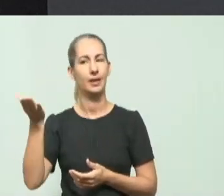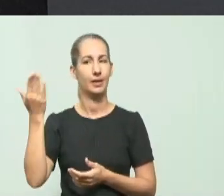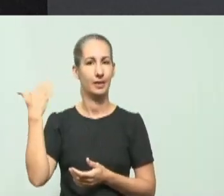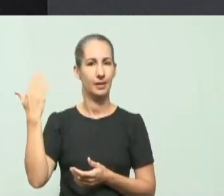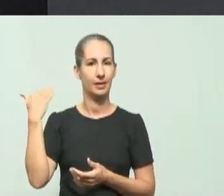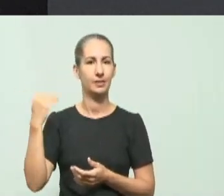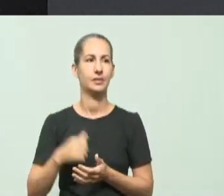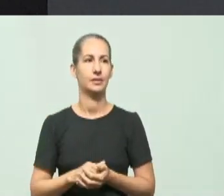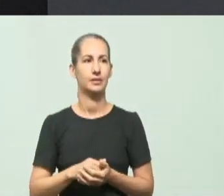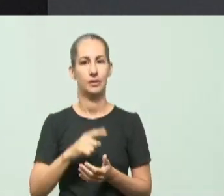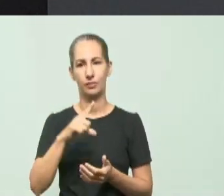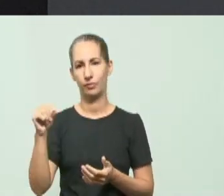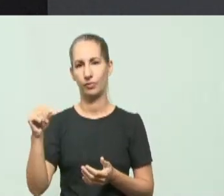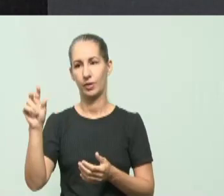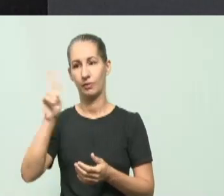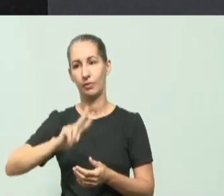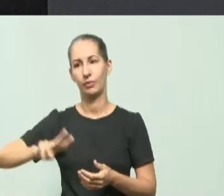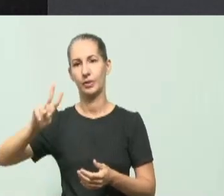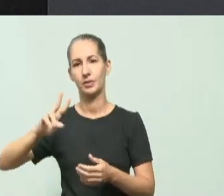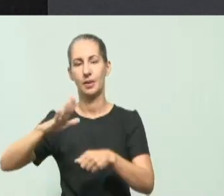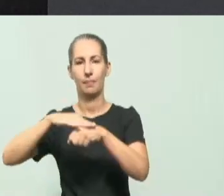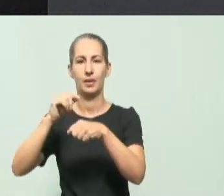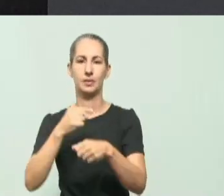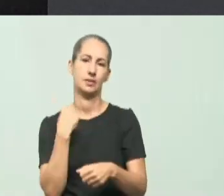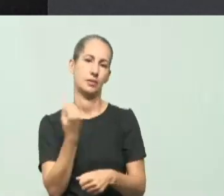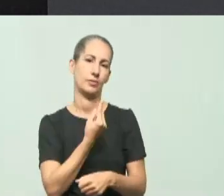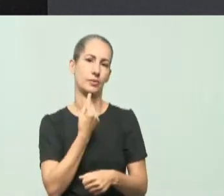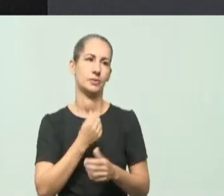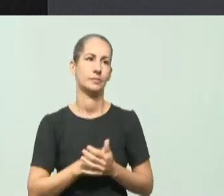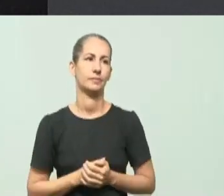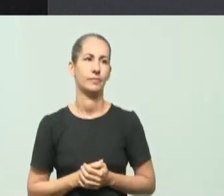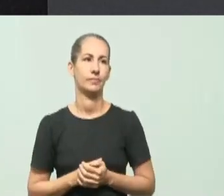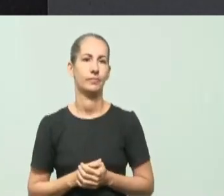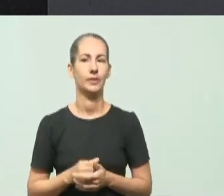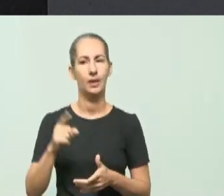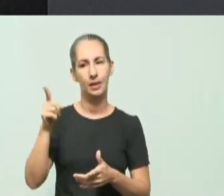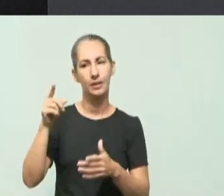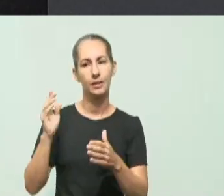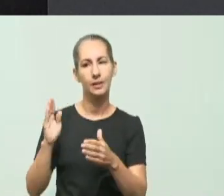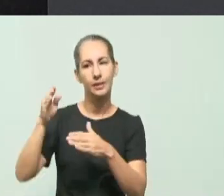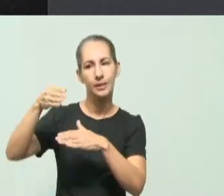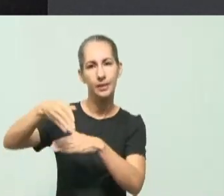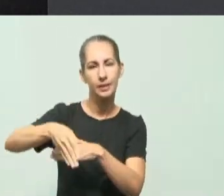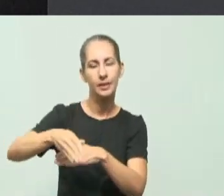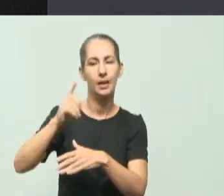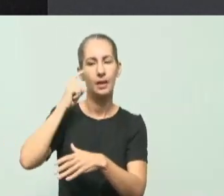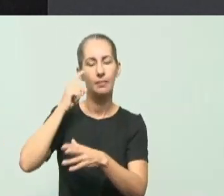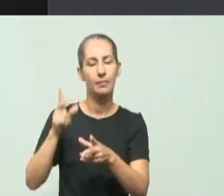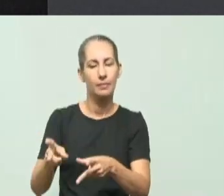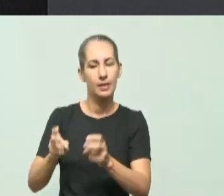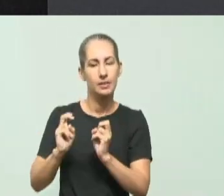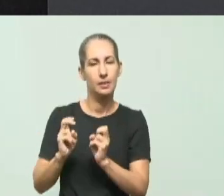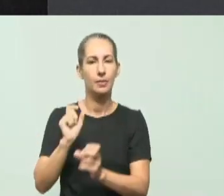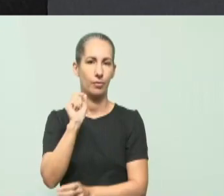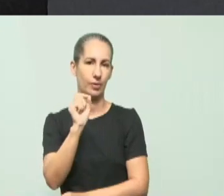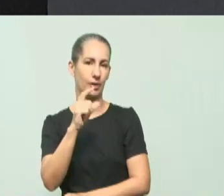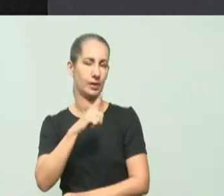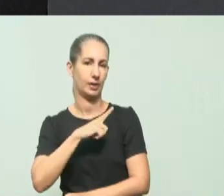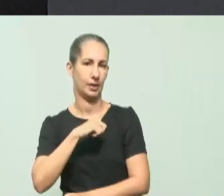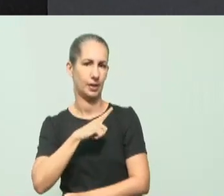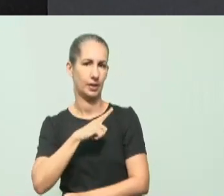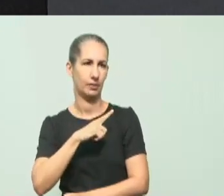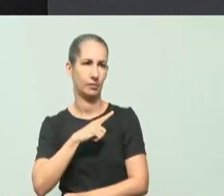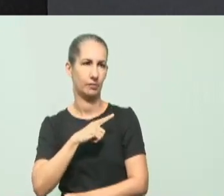fora valorizam mais a nossa casa do que nós mesmos. E, passando por ali, a impressão que tenho é que teve